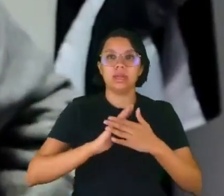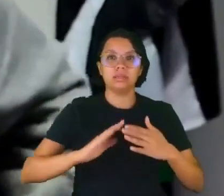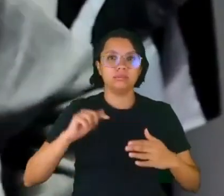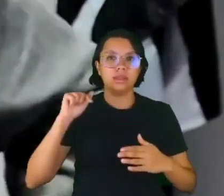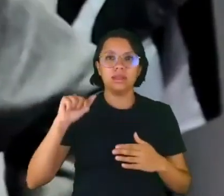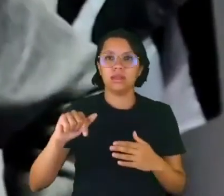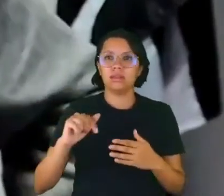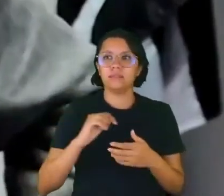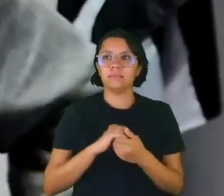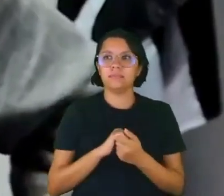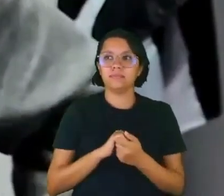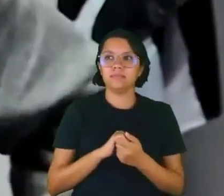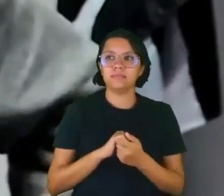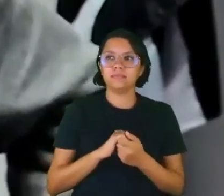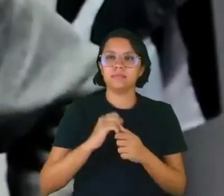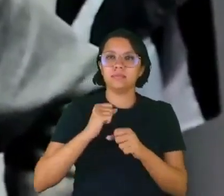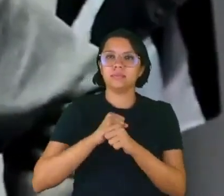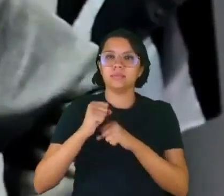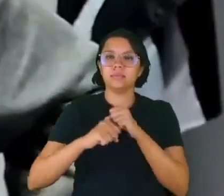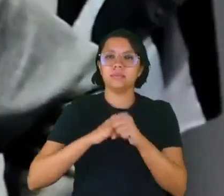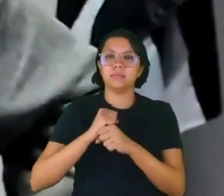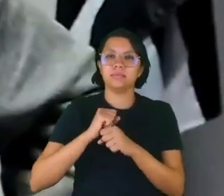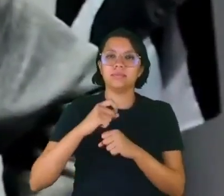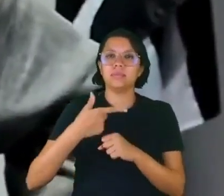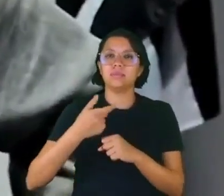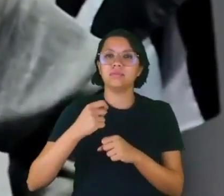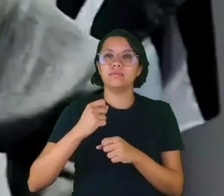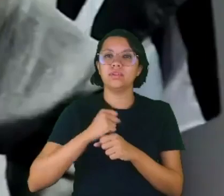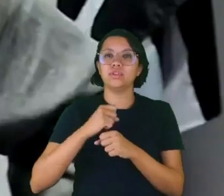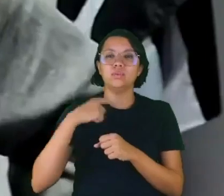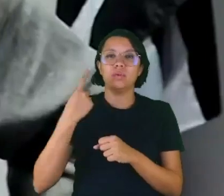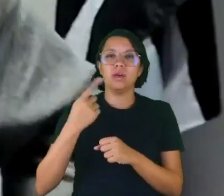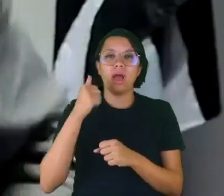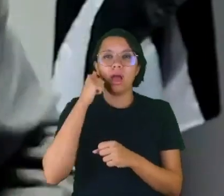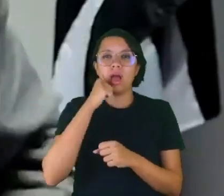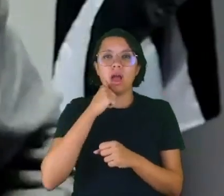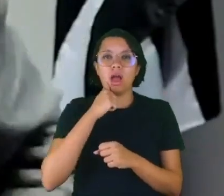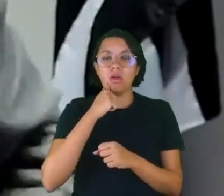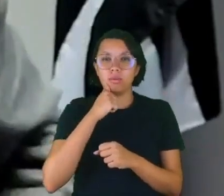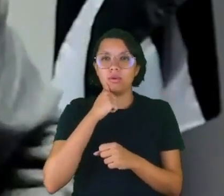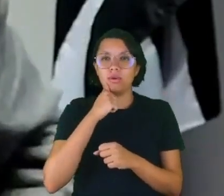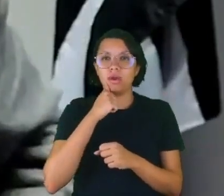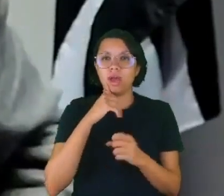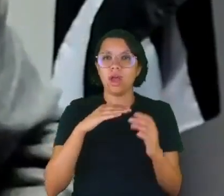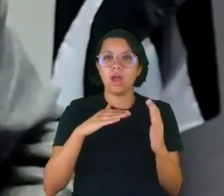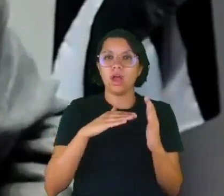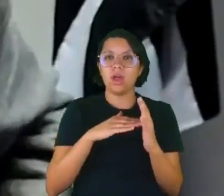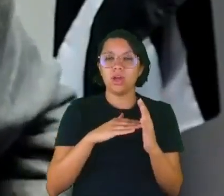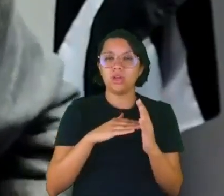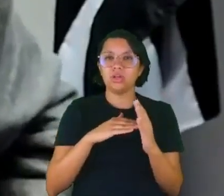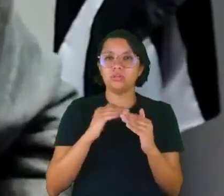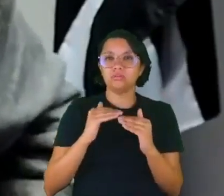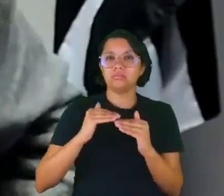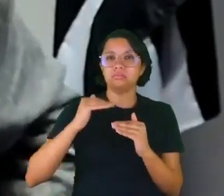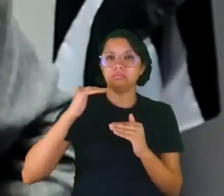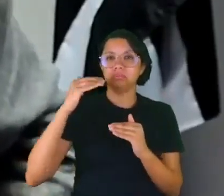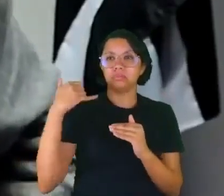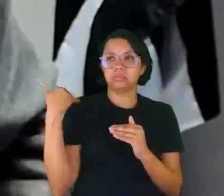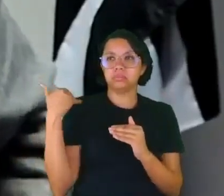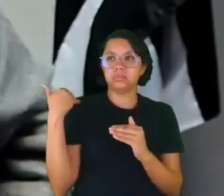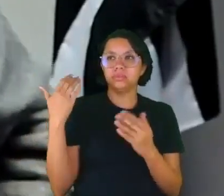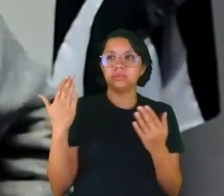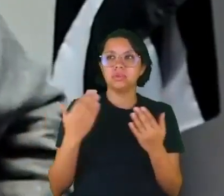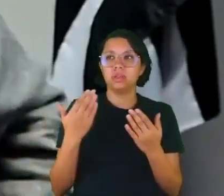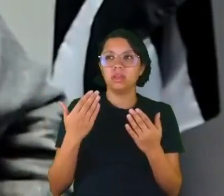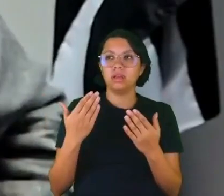escritura. Anos se passaram, mais de 20 anos, a moça ficou maior de idade. Aí veio, agora cobra. Ah,